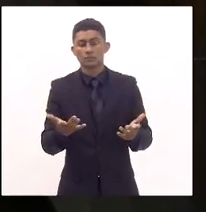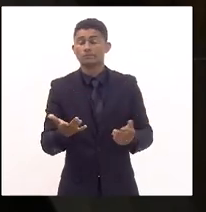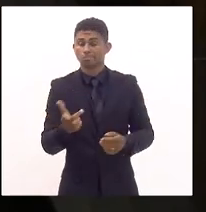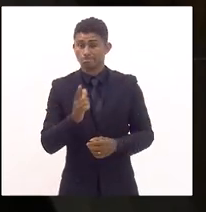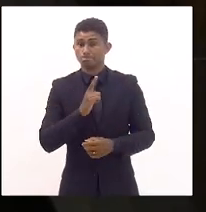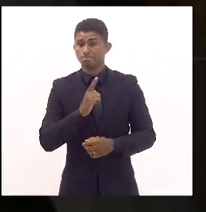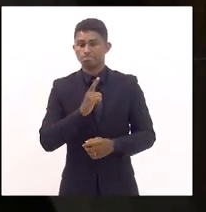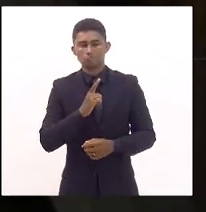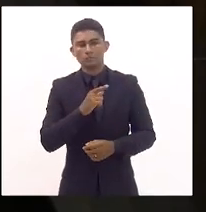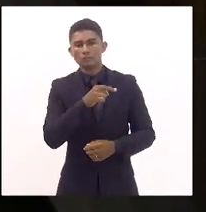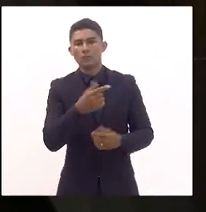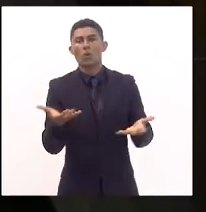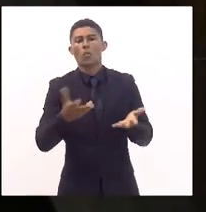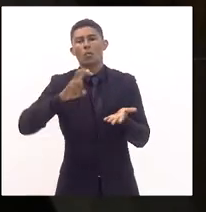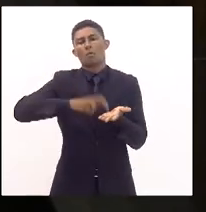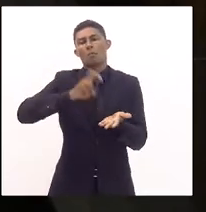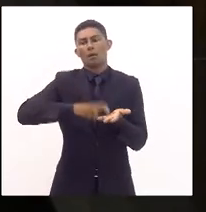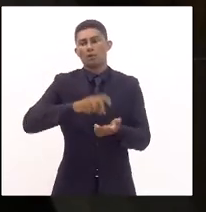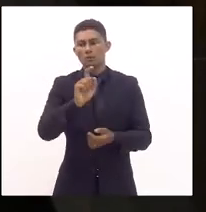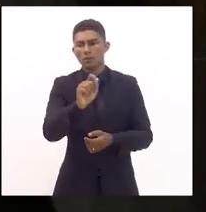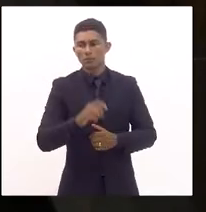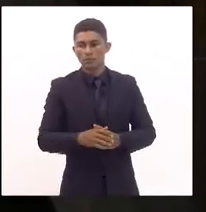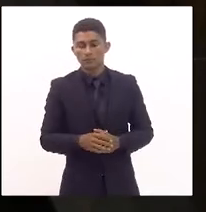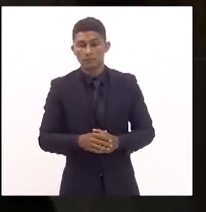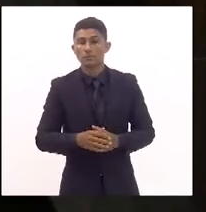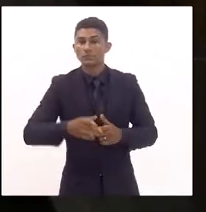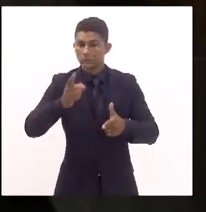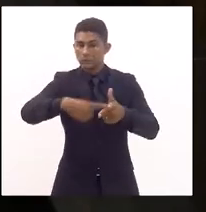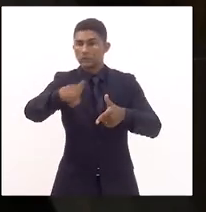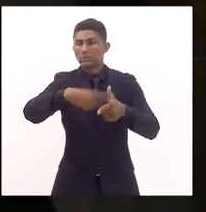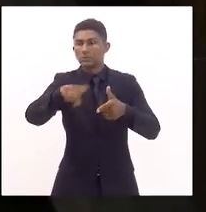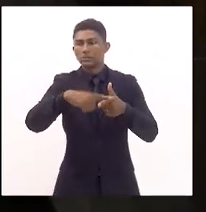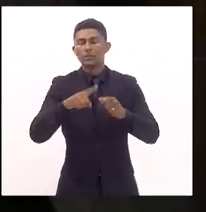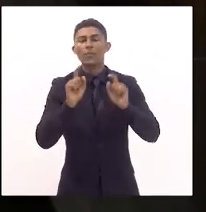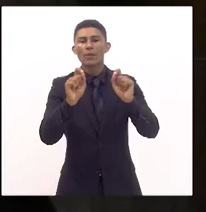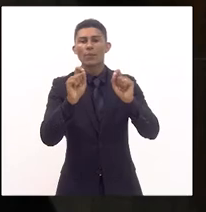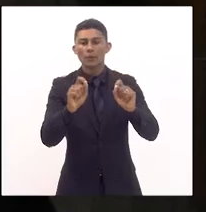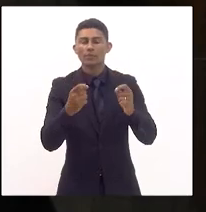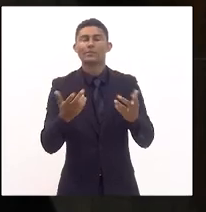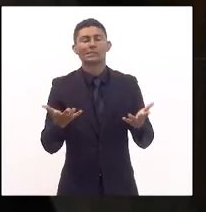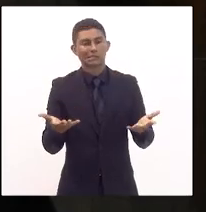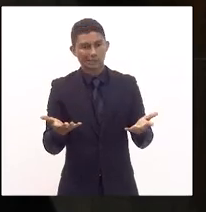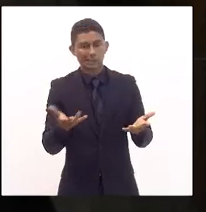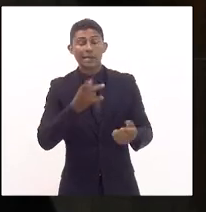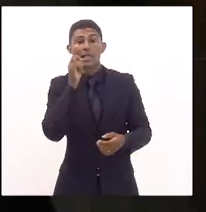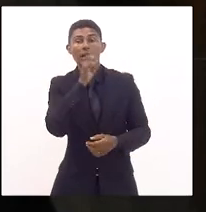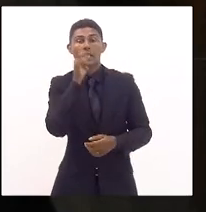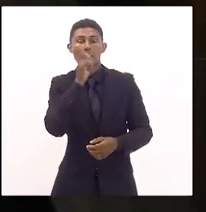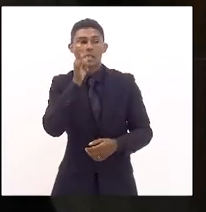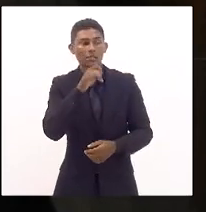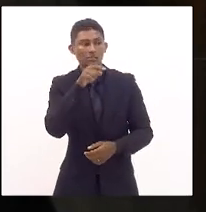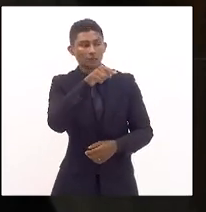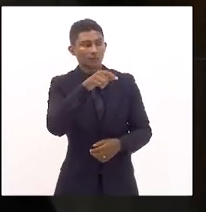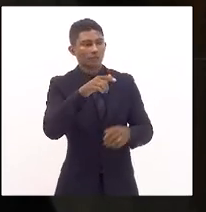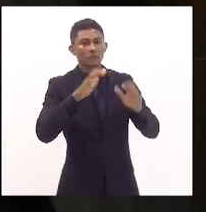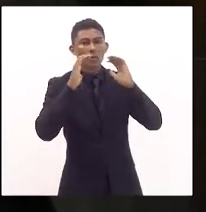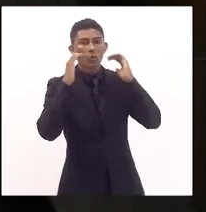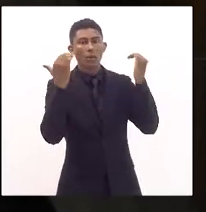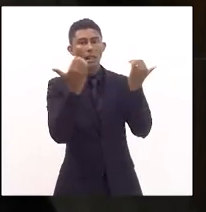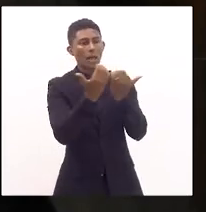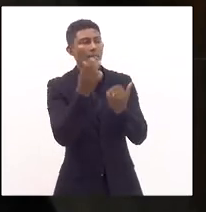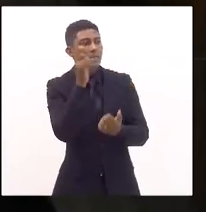desdobramento da manhã de hoje, é o problema do fornecimento de energia elétrica para aquela